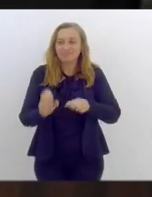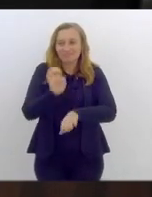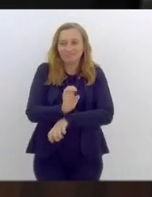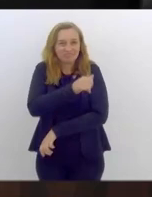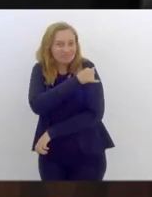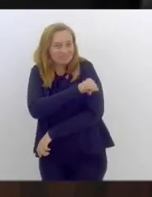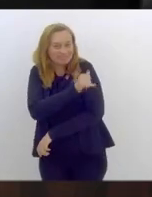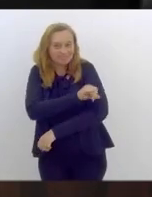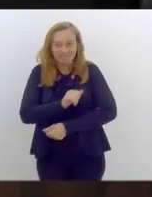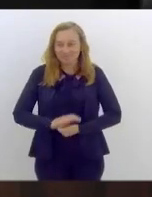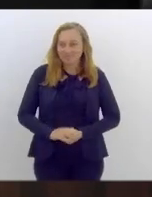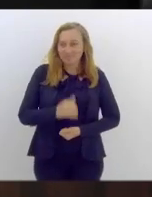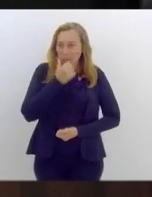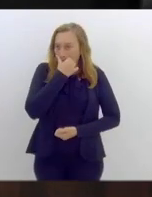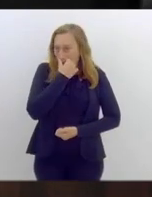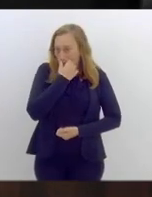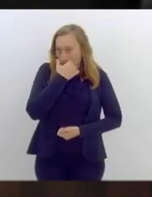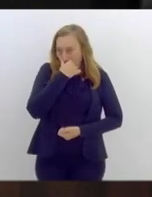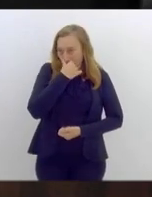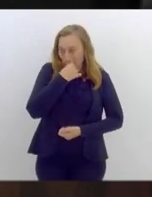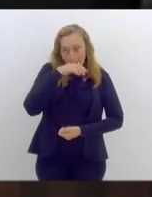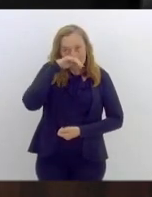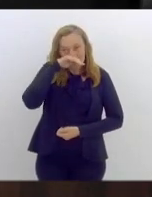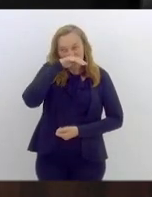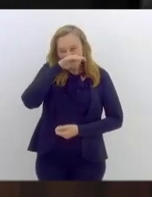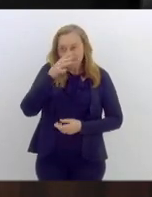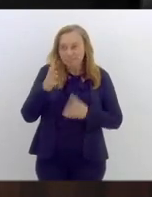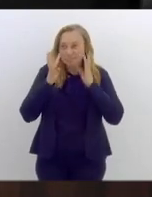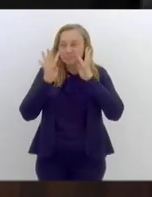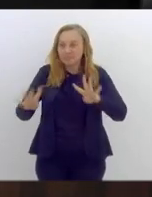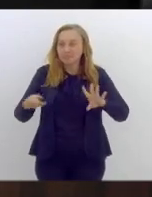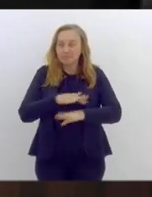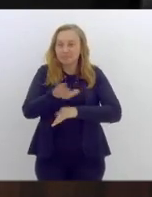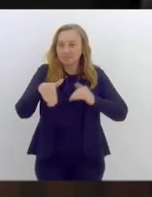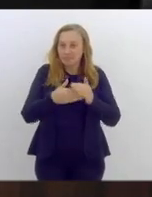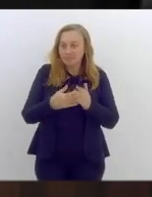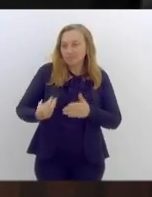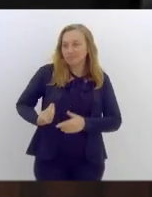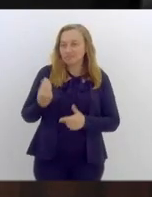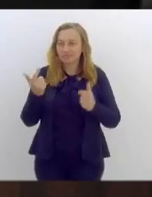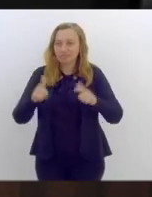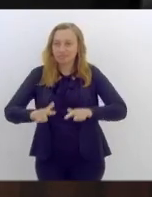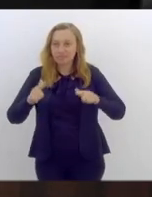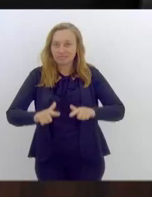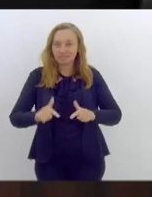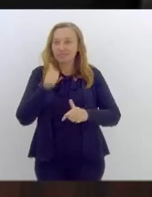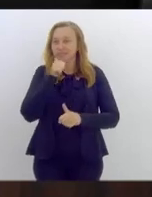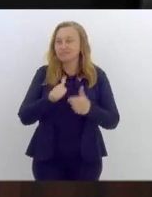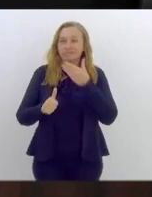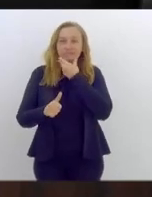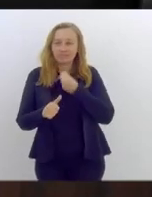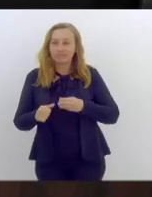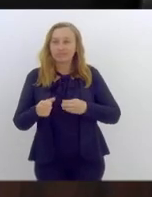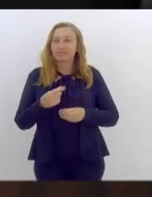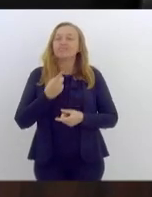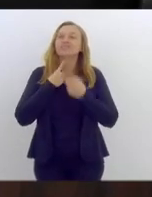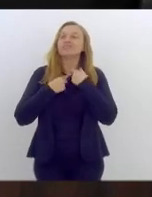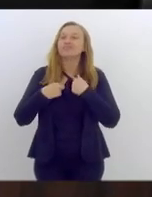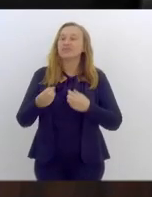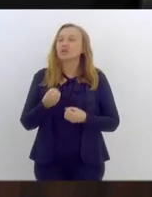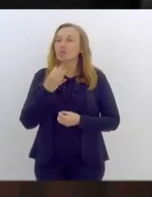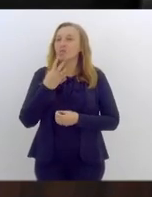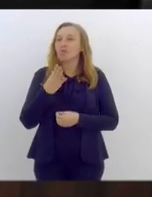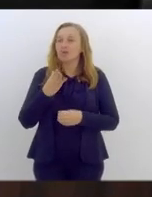Rio de Janeiro. Chamo atenção às autoridades presentes, aos senhores e senhoras, desejando uma boa